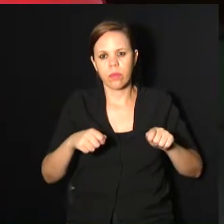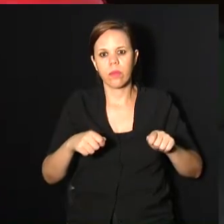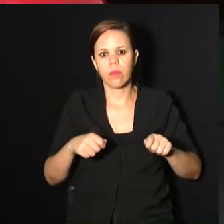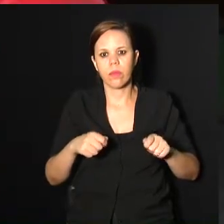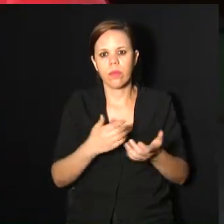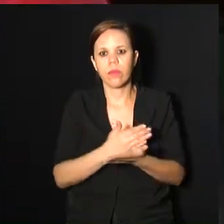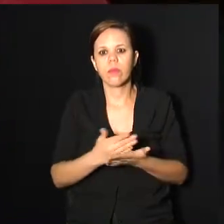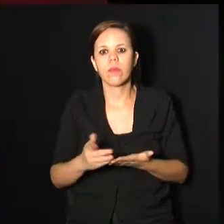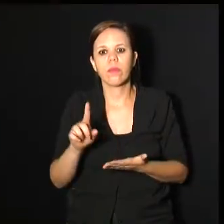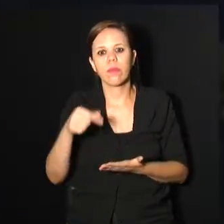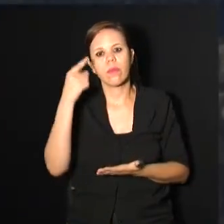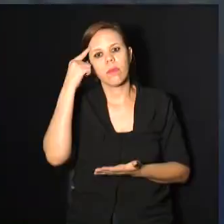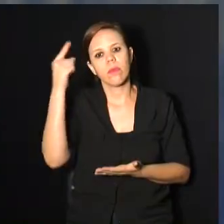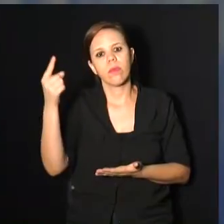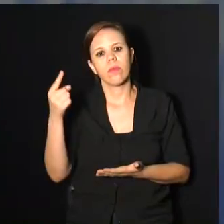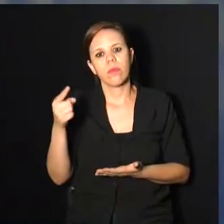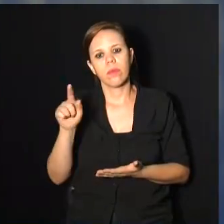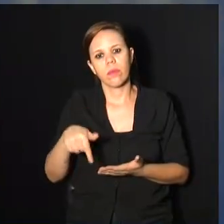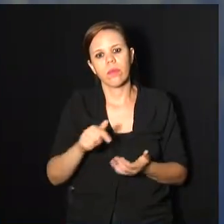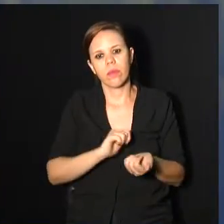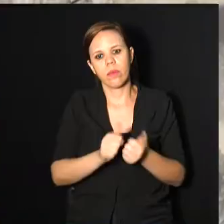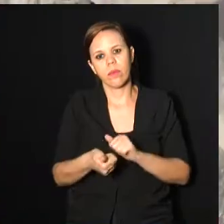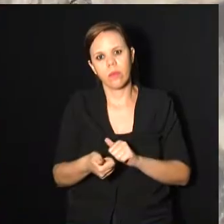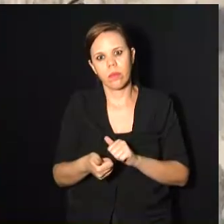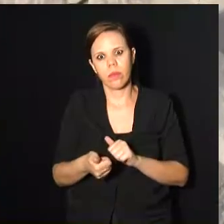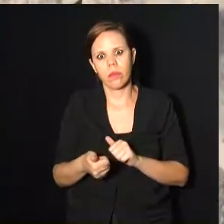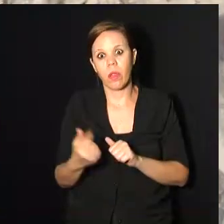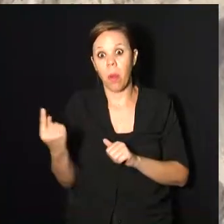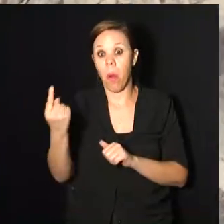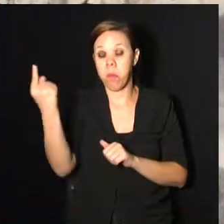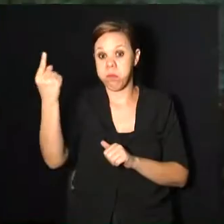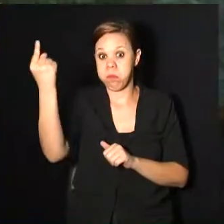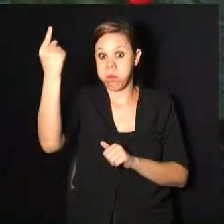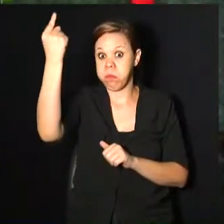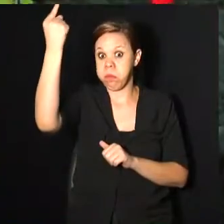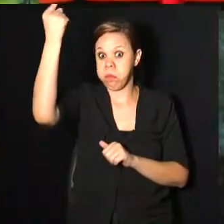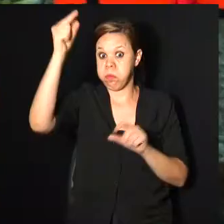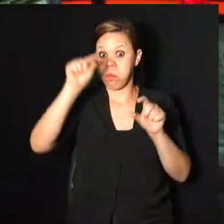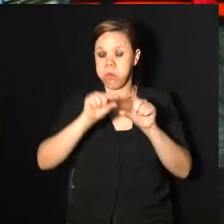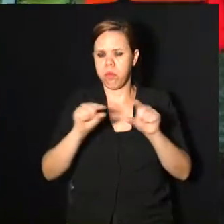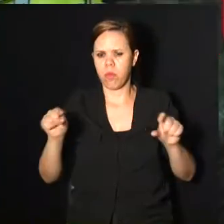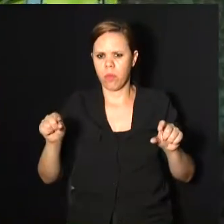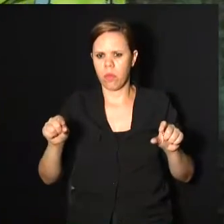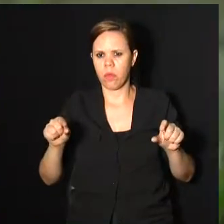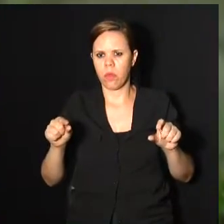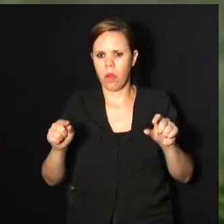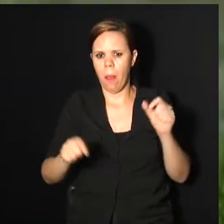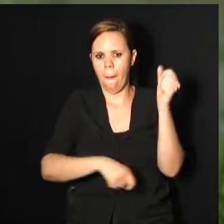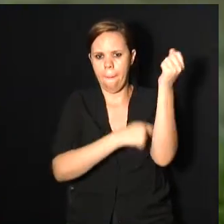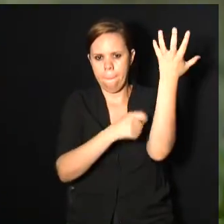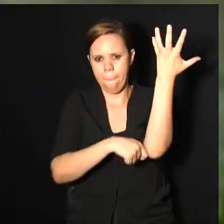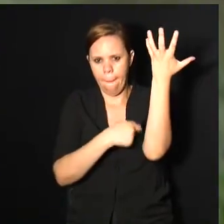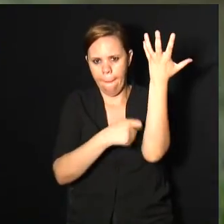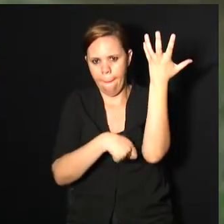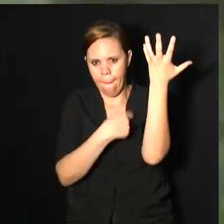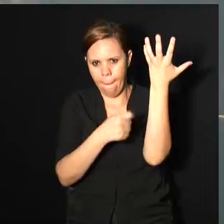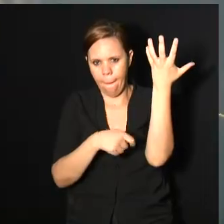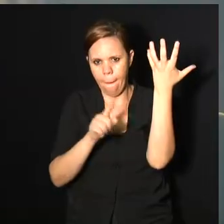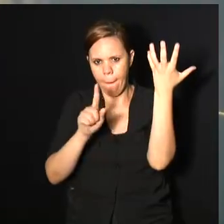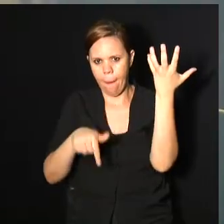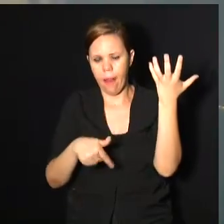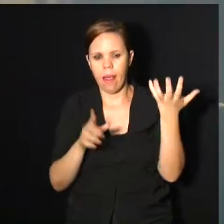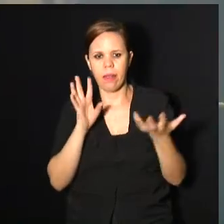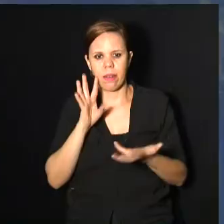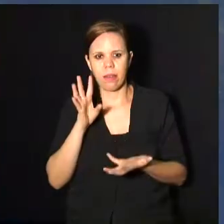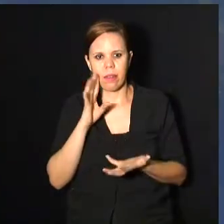começou assim a ideia do slackline. Seja em grandes alturas ou com a fita escorada em árvores, o slackline é um grande